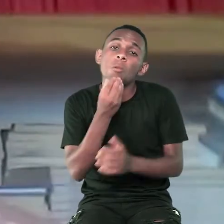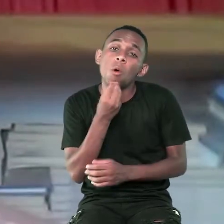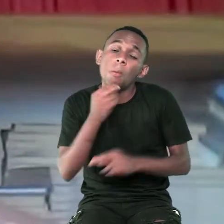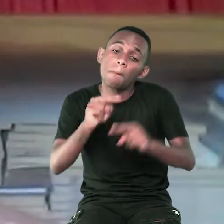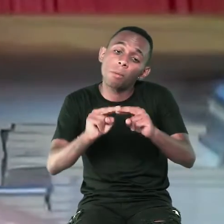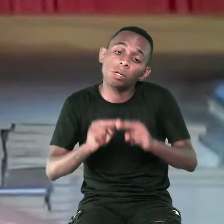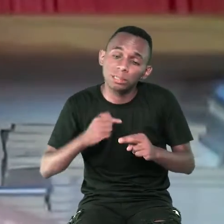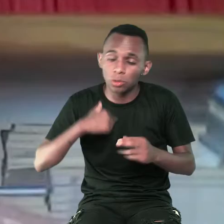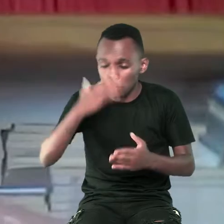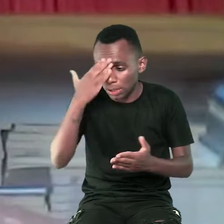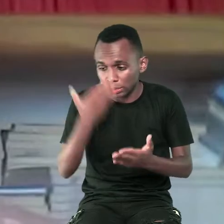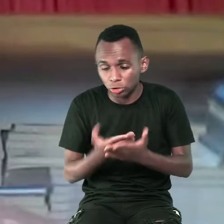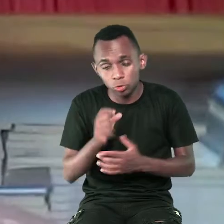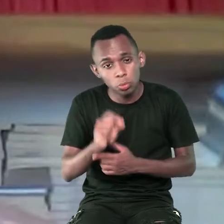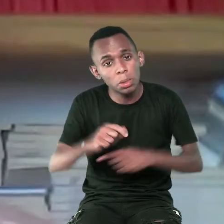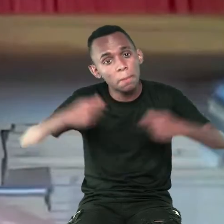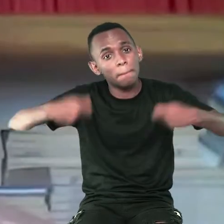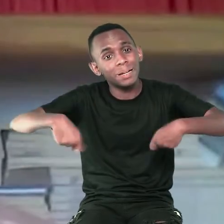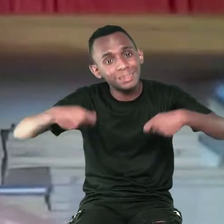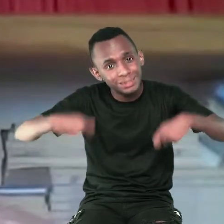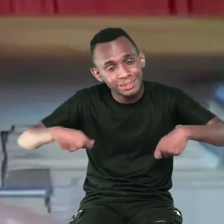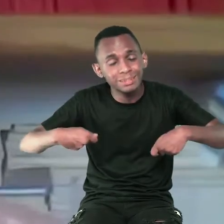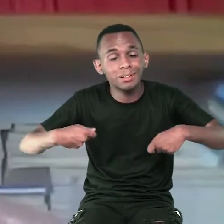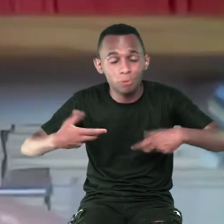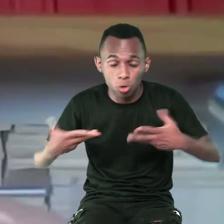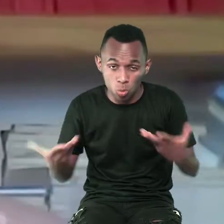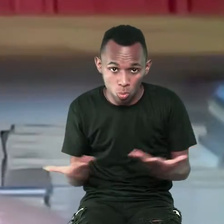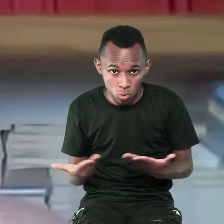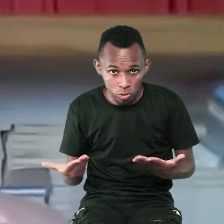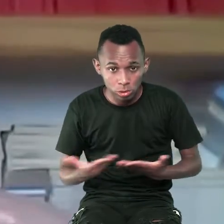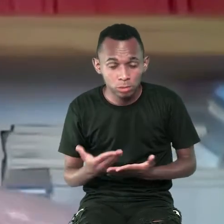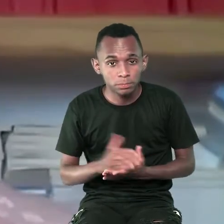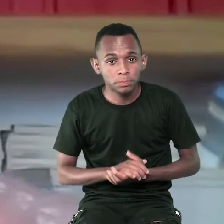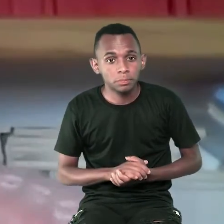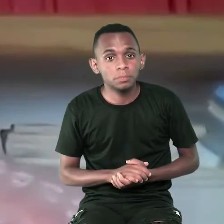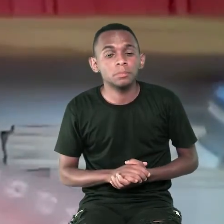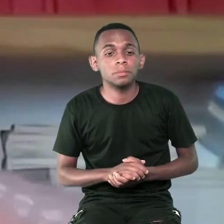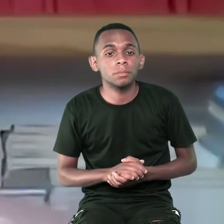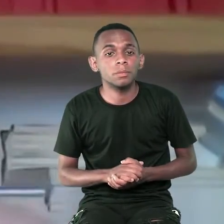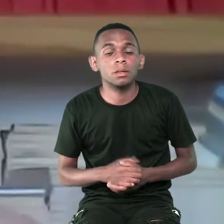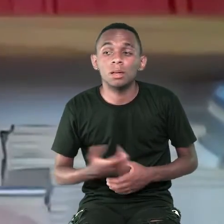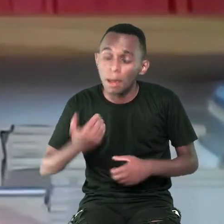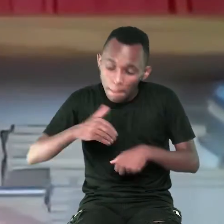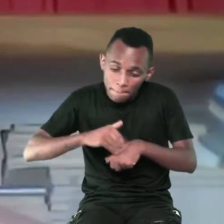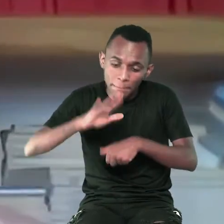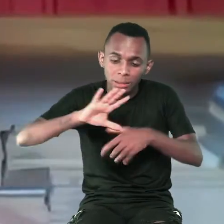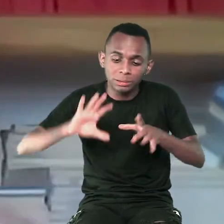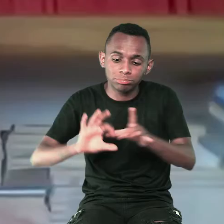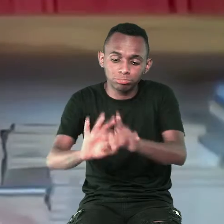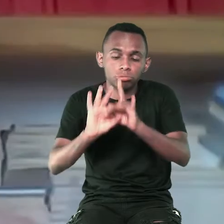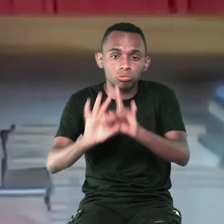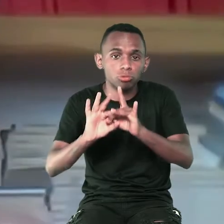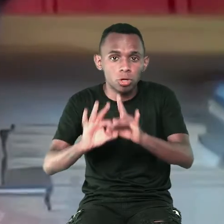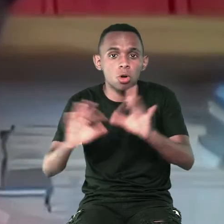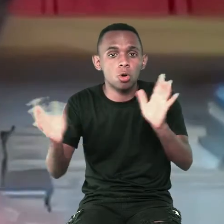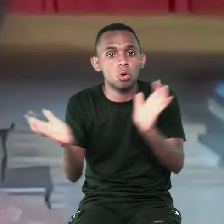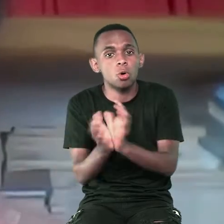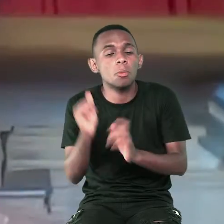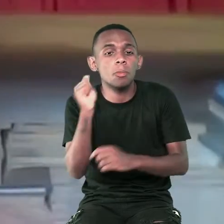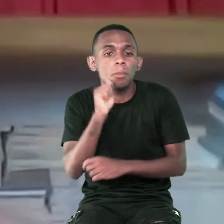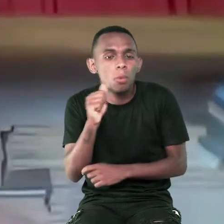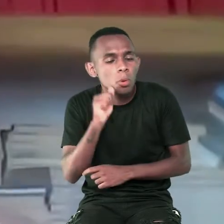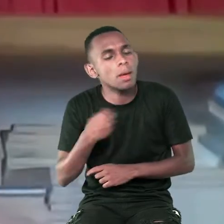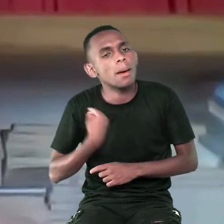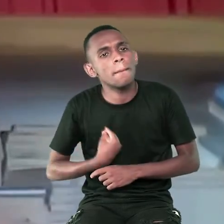que a gente precisa, hoje, né, nos darmos mais as mãos, nós mulheres. Né? Eu